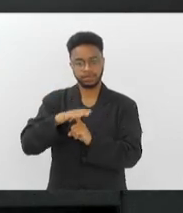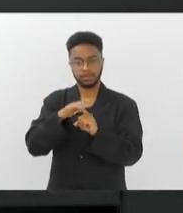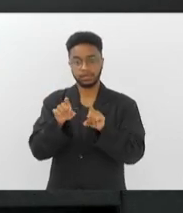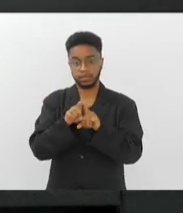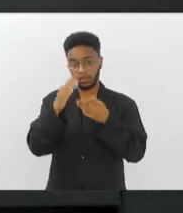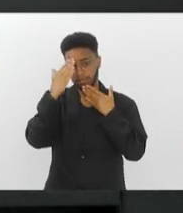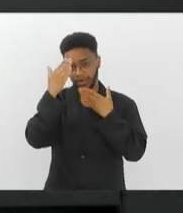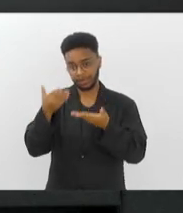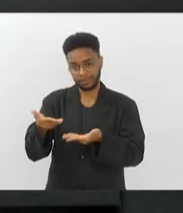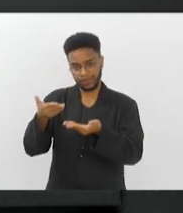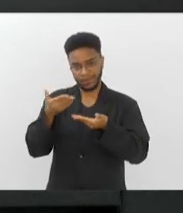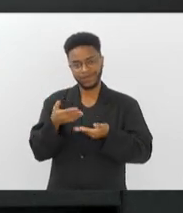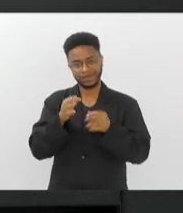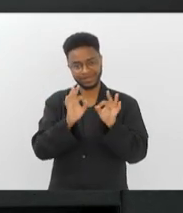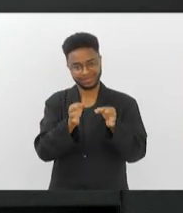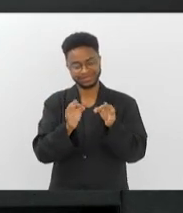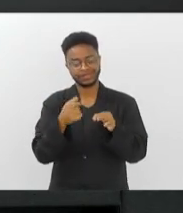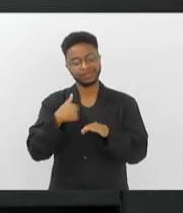ao convite, né,